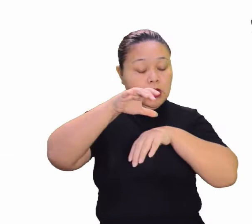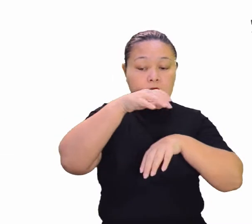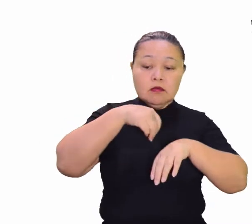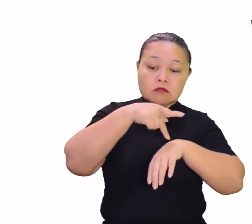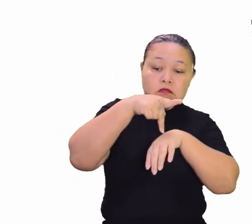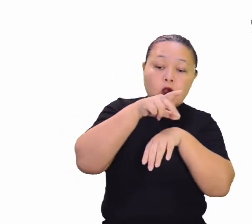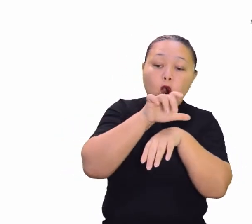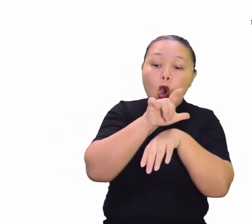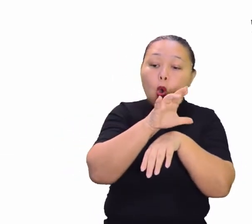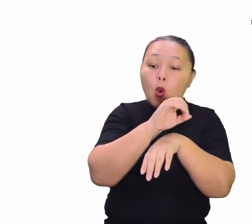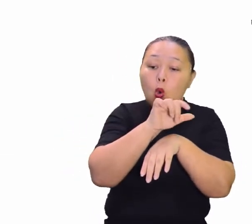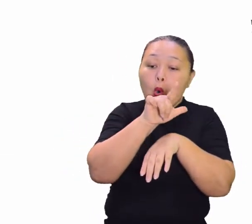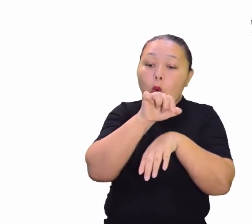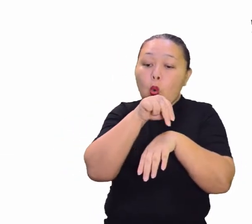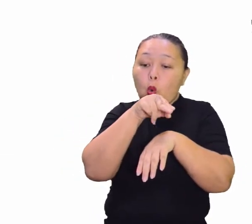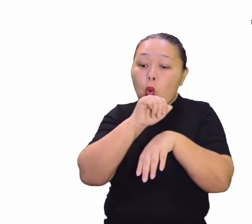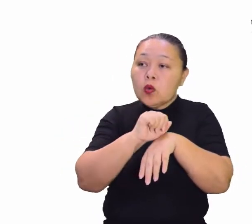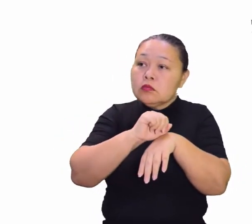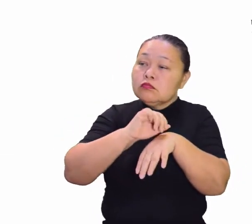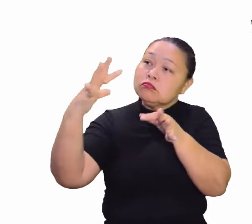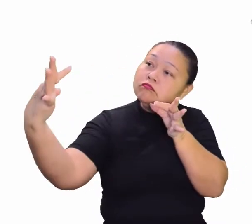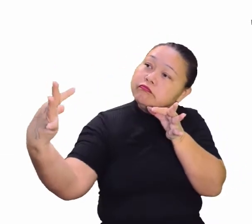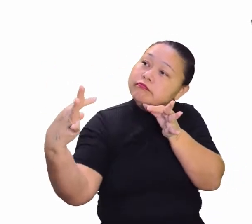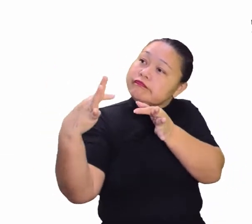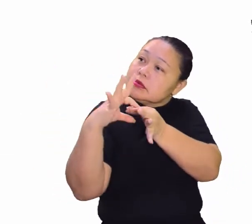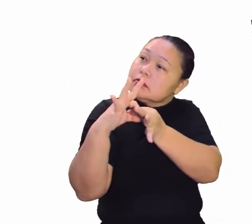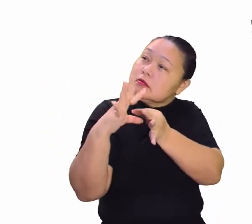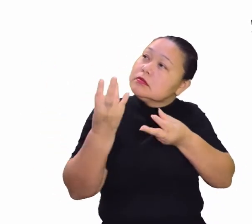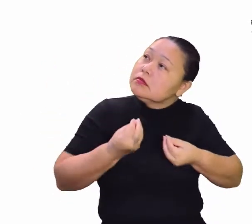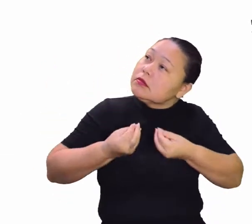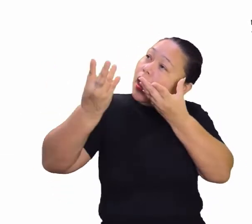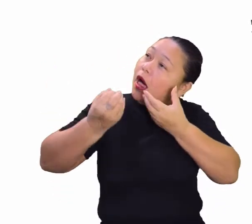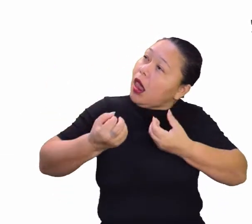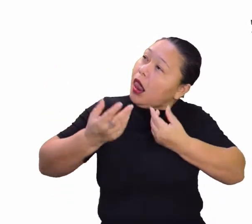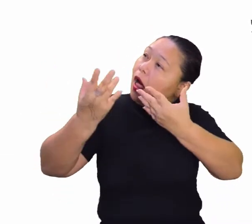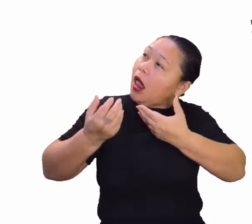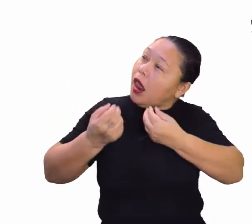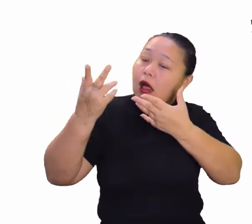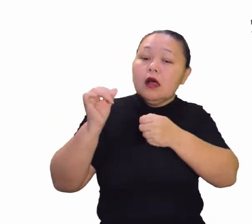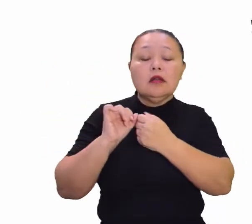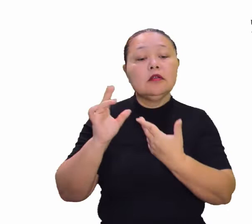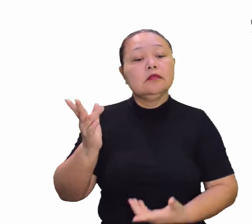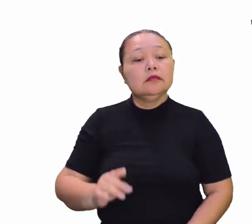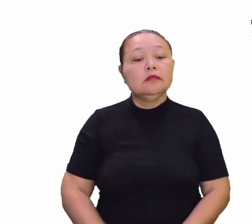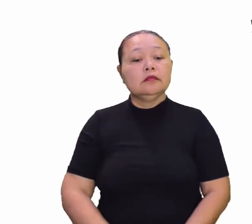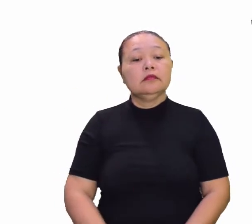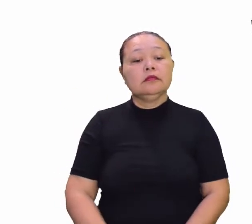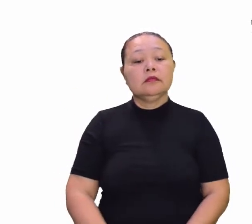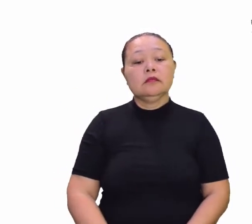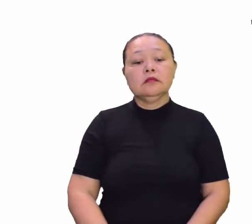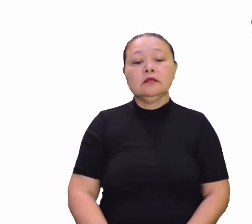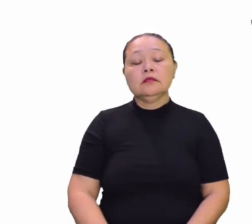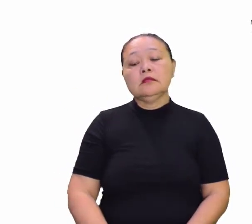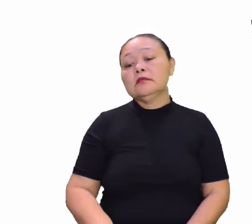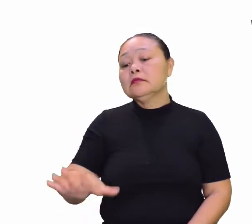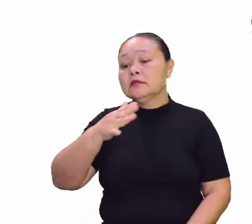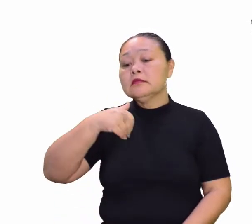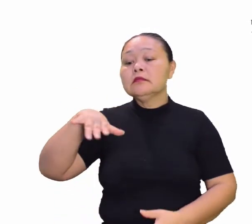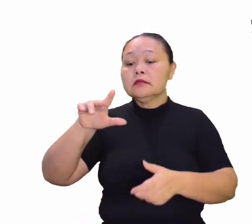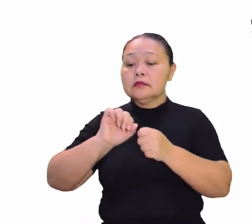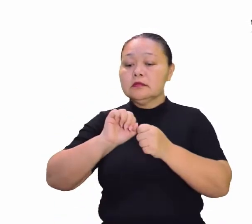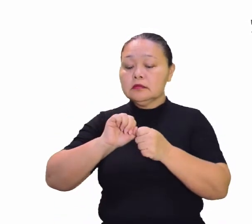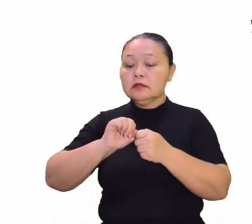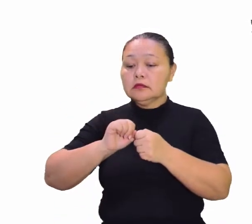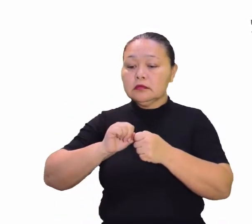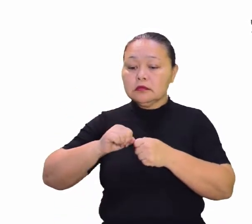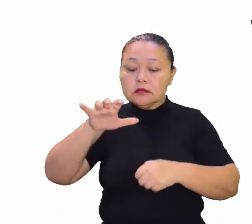colônias. Exatamente. Ali na região que era a terra dos Incas, né?